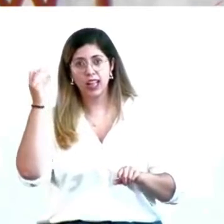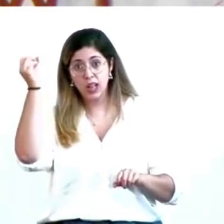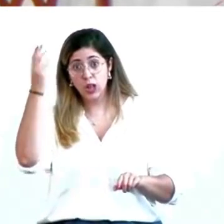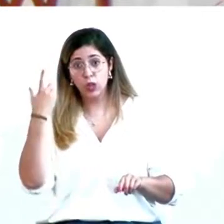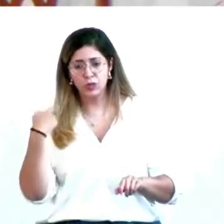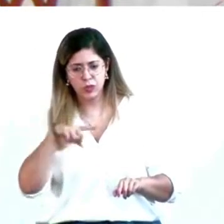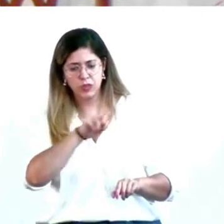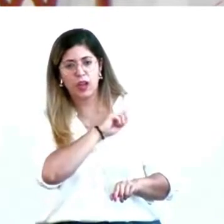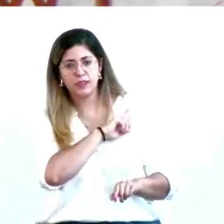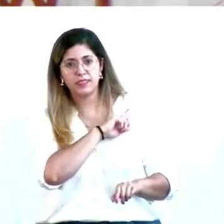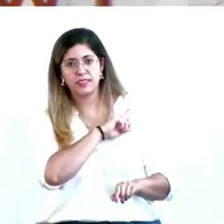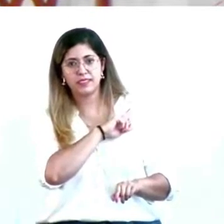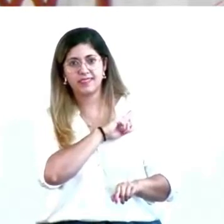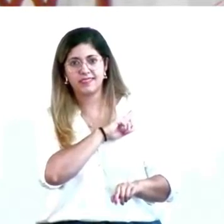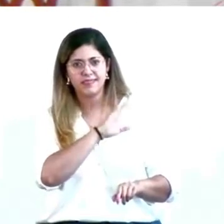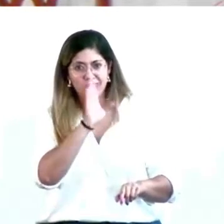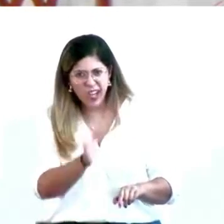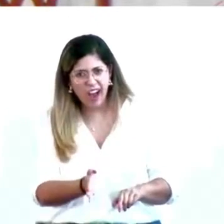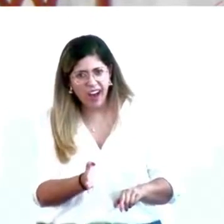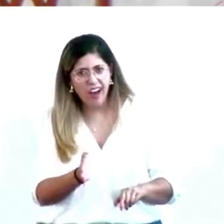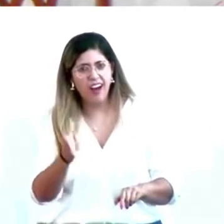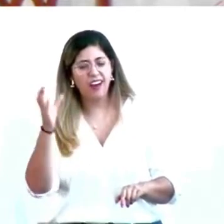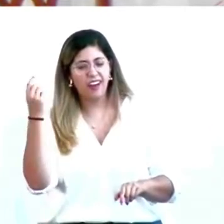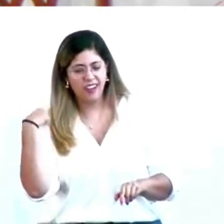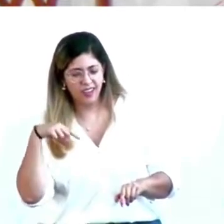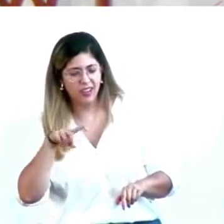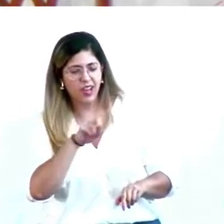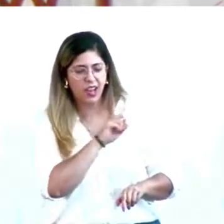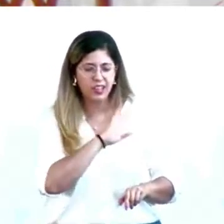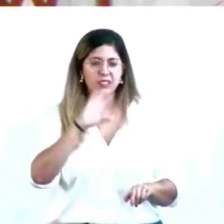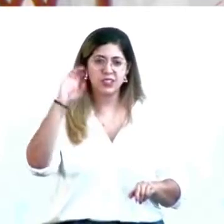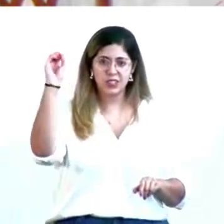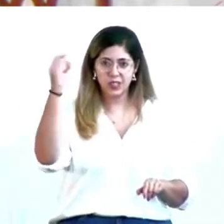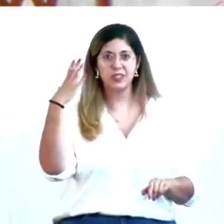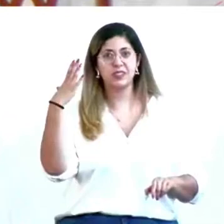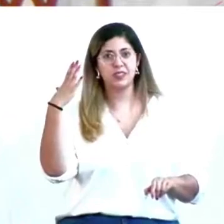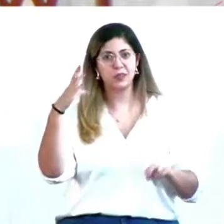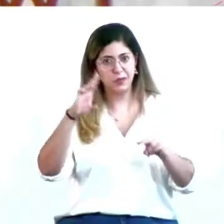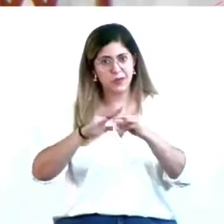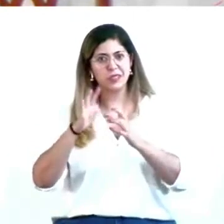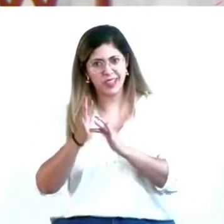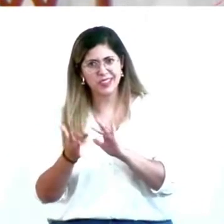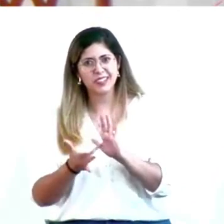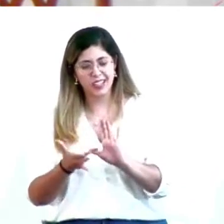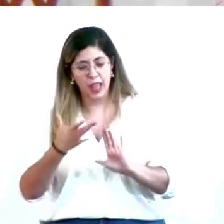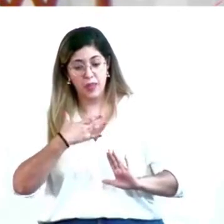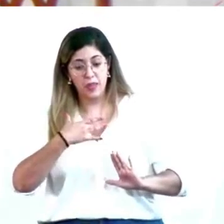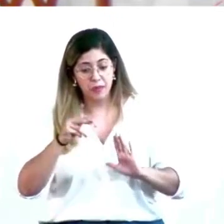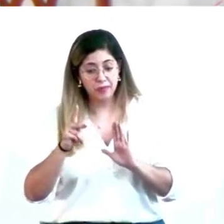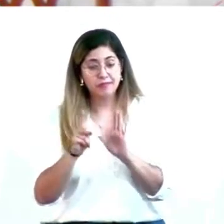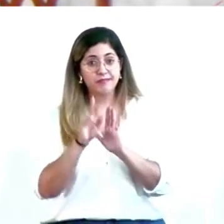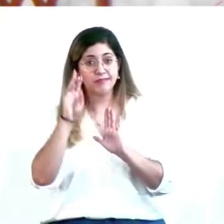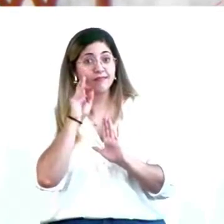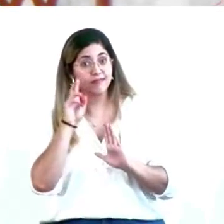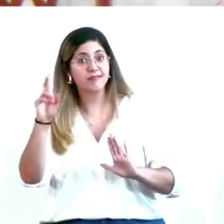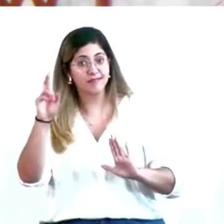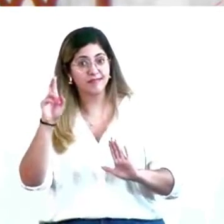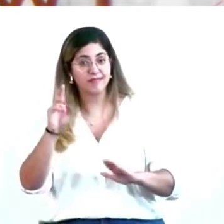uma condicional. Aqui é uma afirmação. Os filhos de Deus são luz e ponto, acabou.